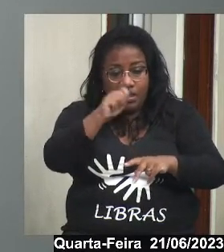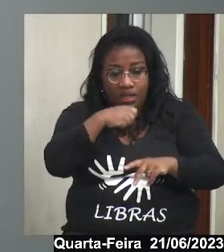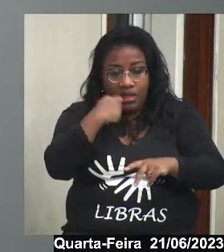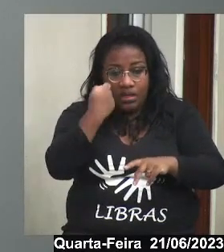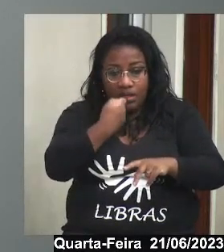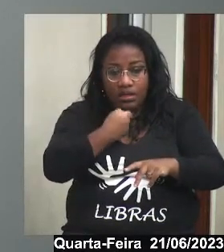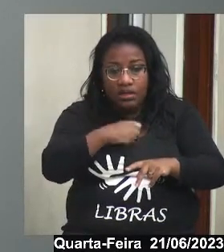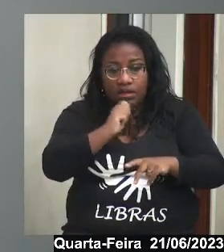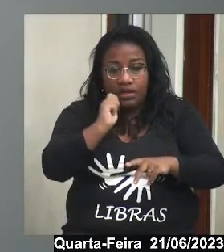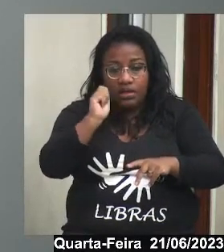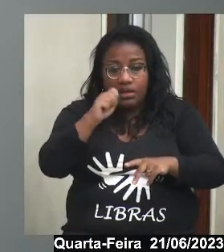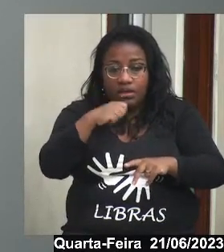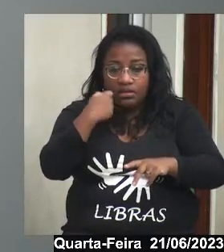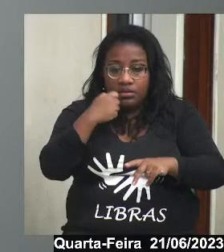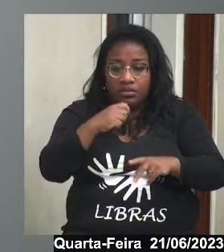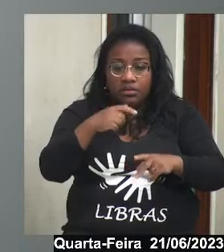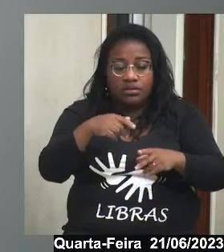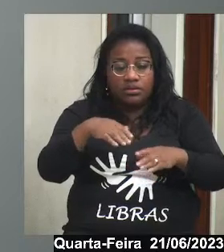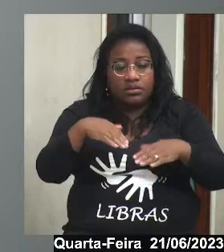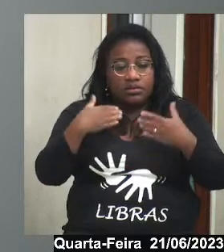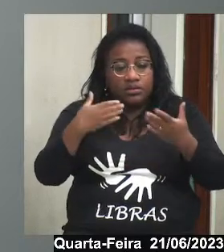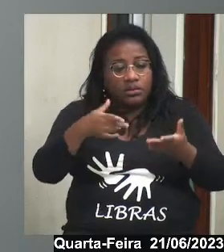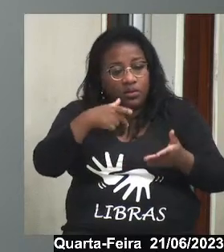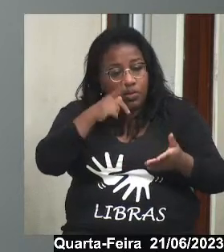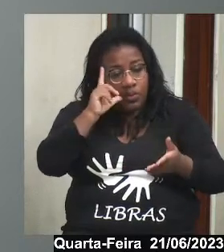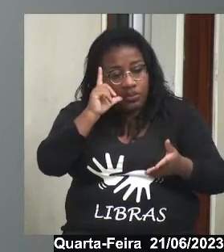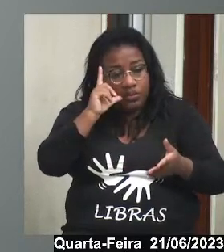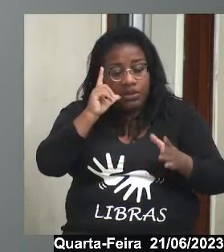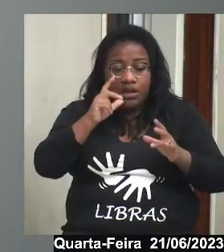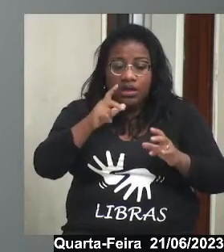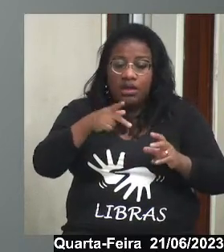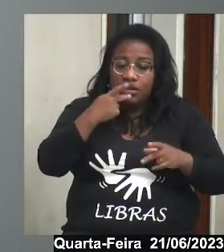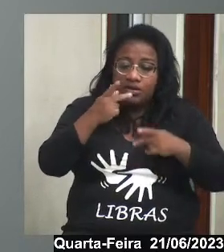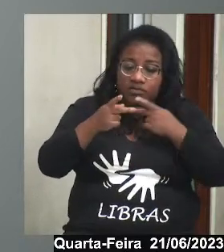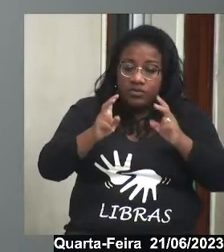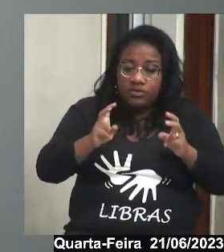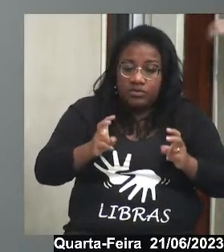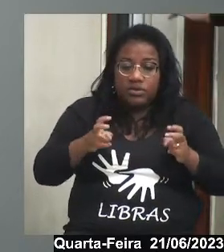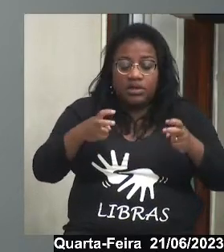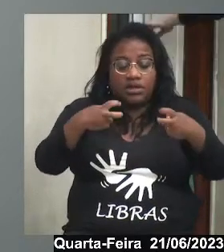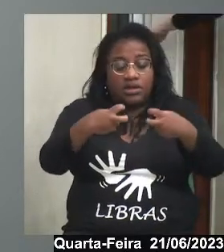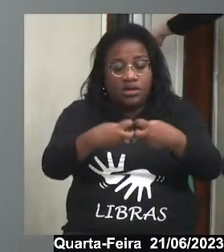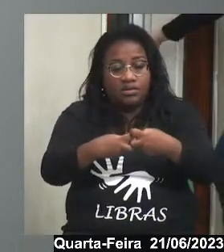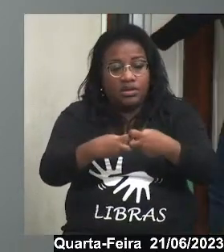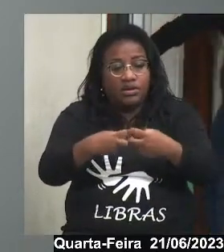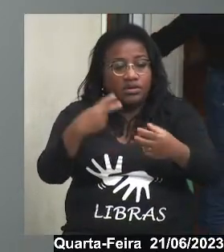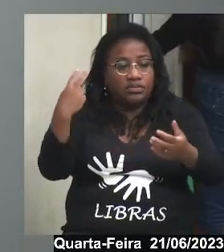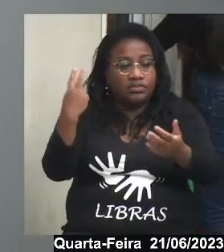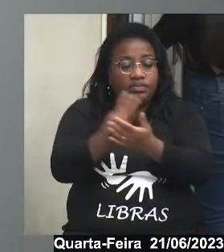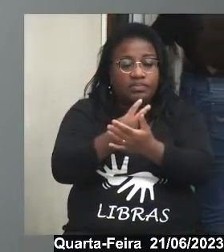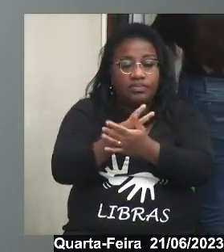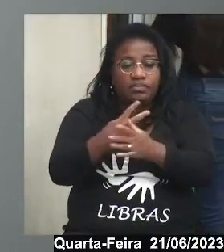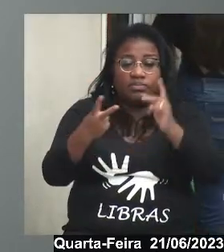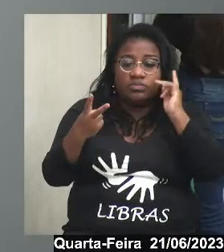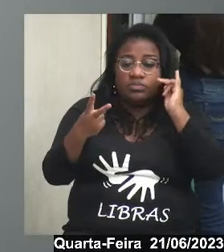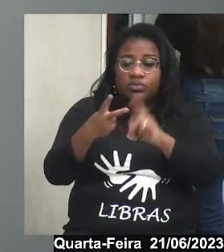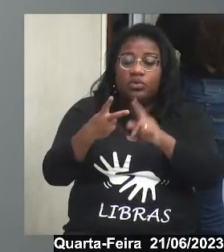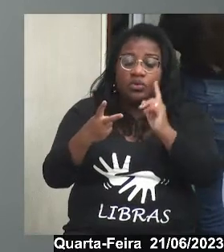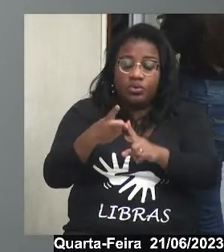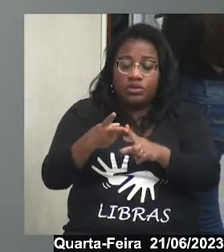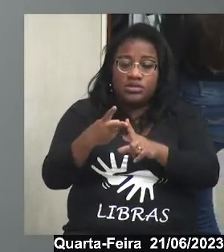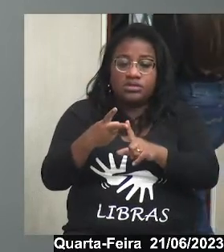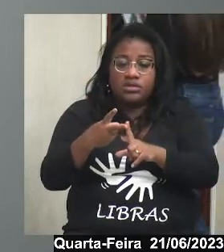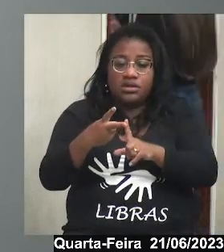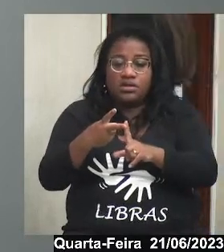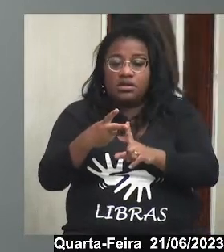feira. Então ele admitiu ontem que essa Câmara tem falhado e tem falado absurdo sobre a nossa feira. Dois,